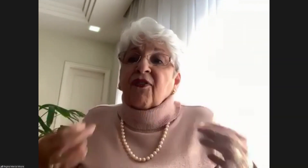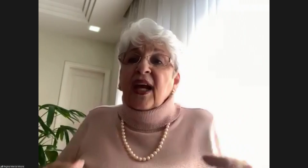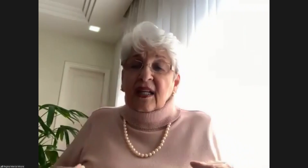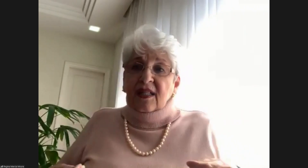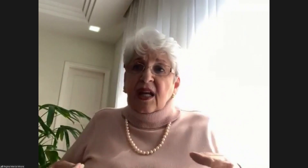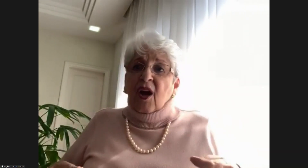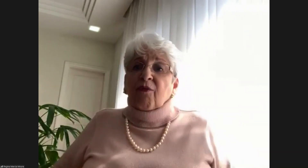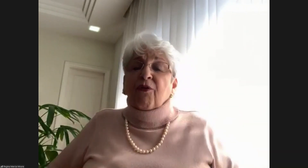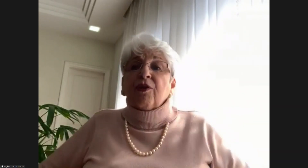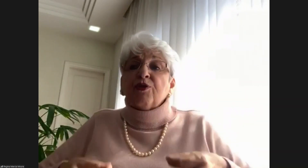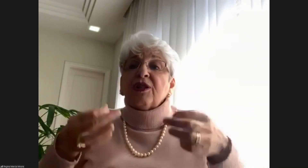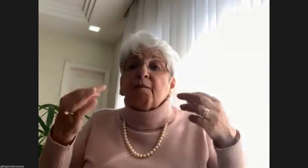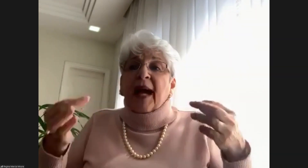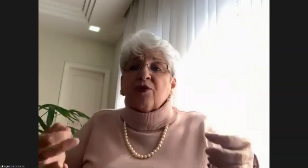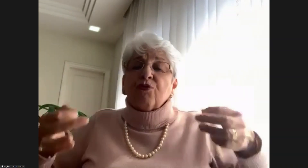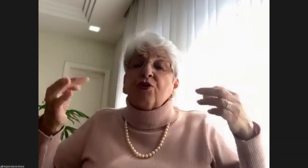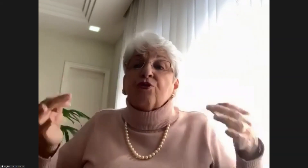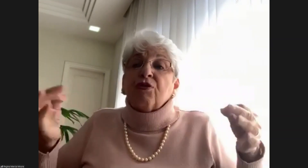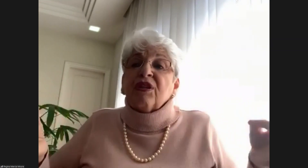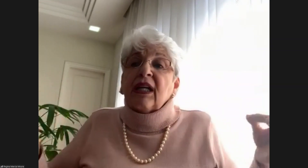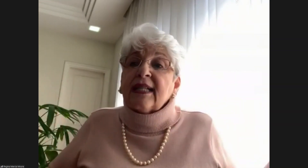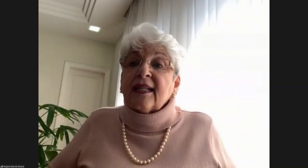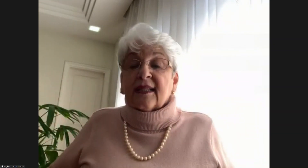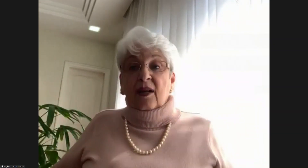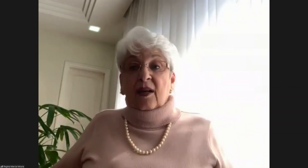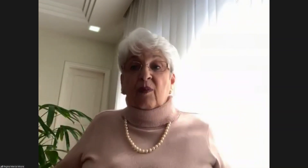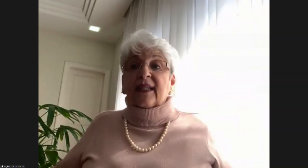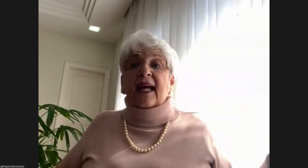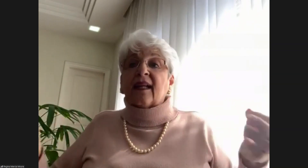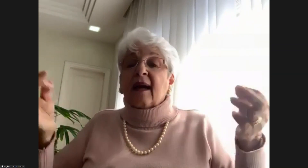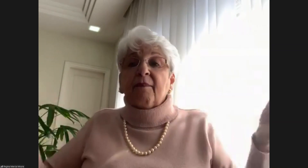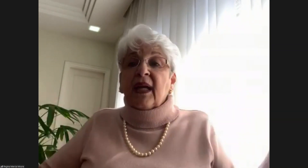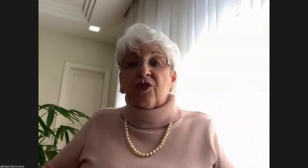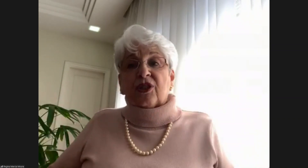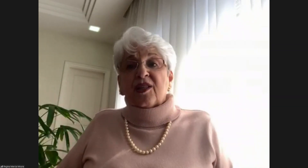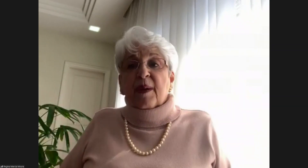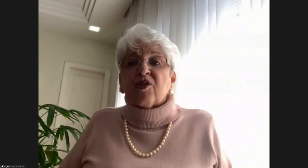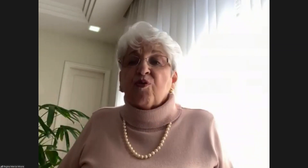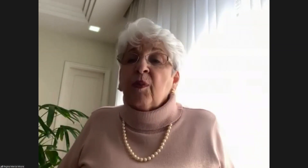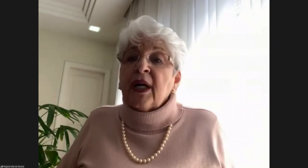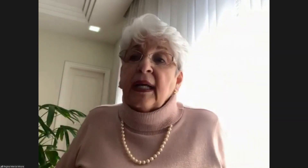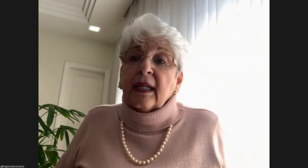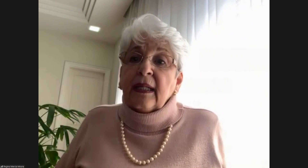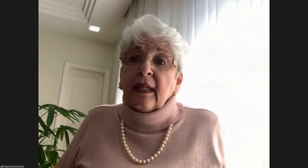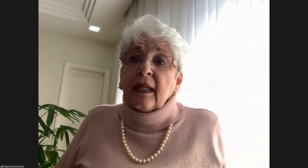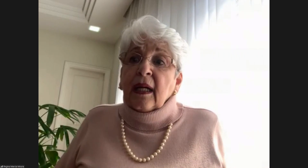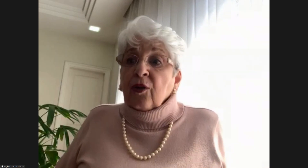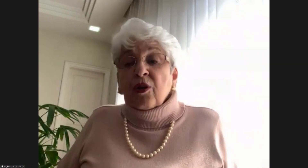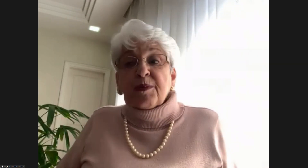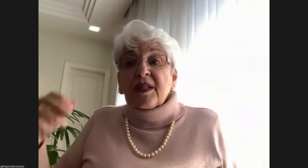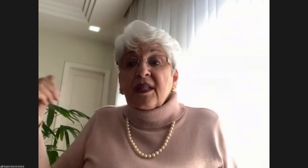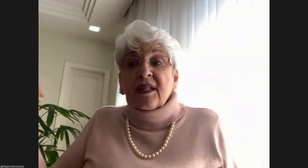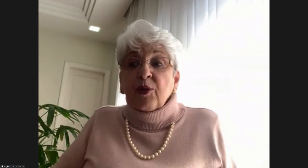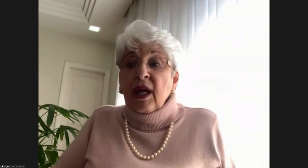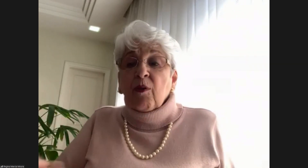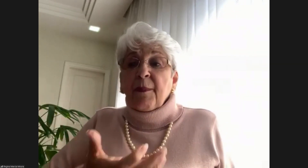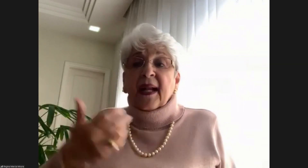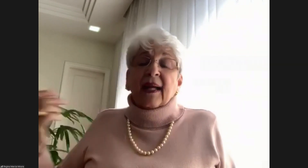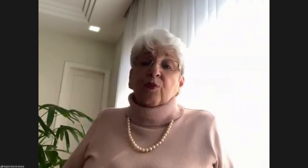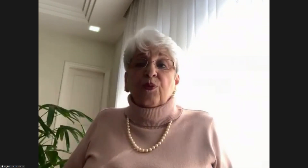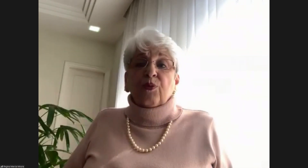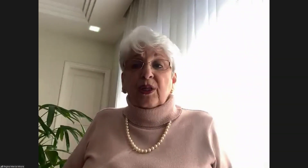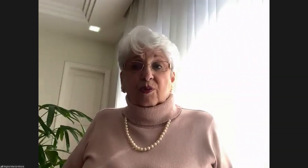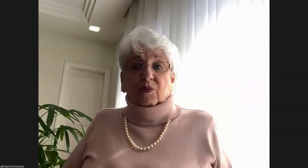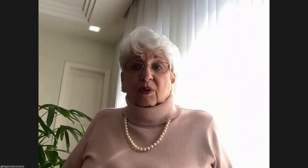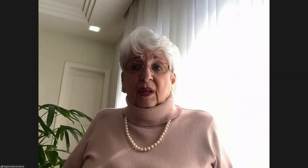as feiras foram os espaços de socialização eternamente da espécie humana. Nós precisamos